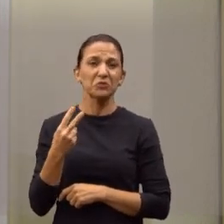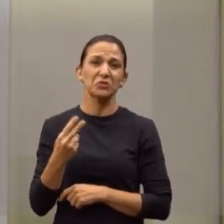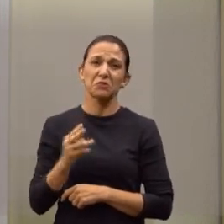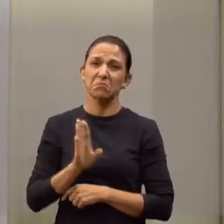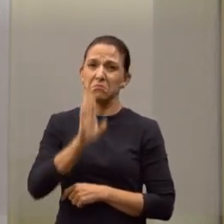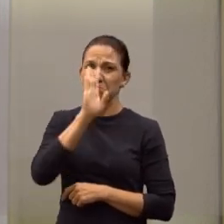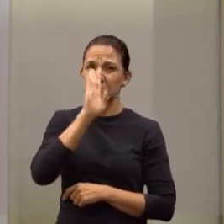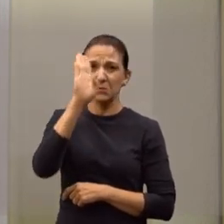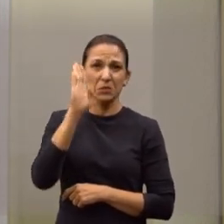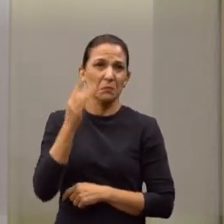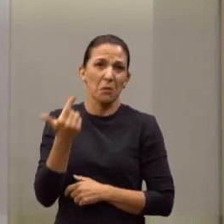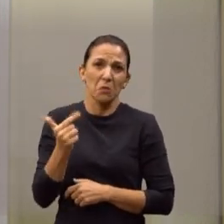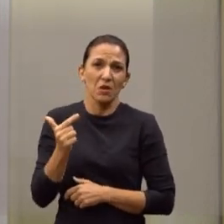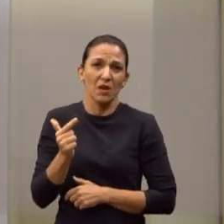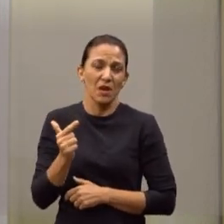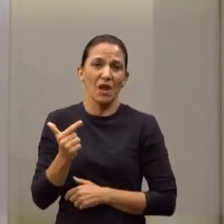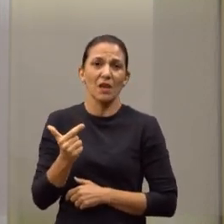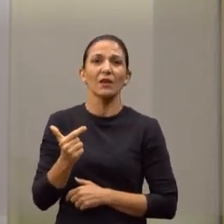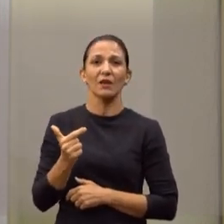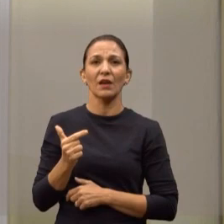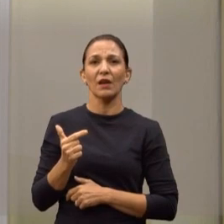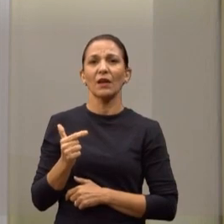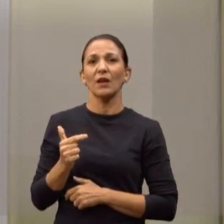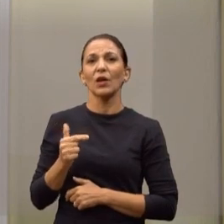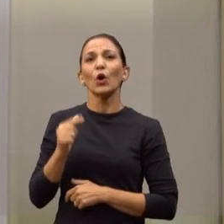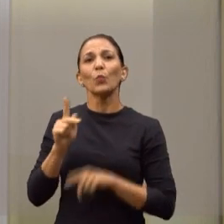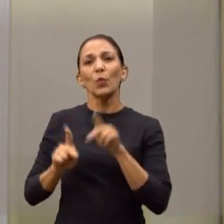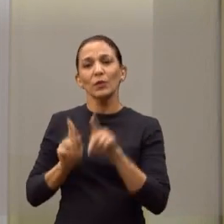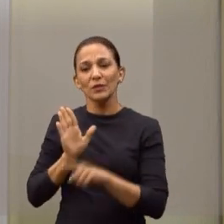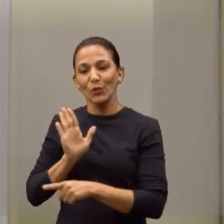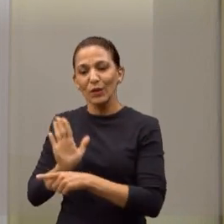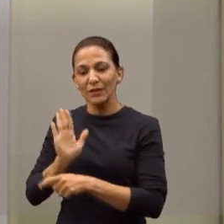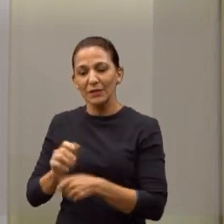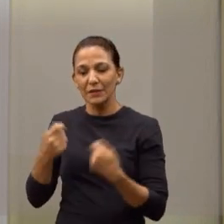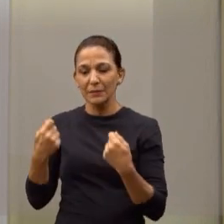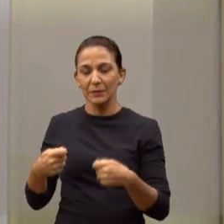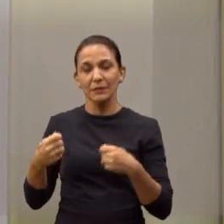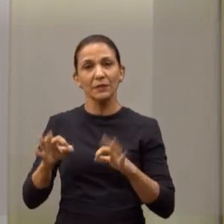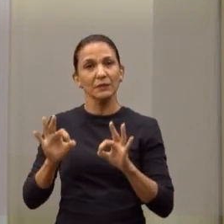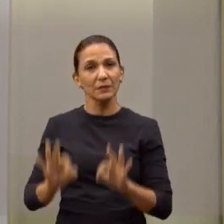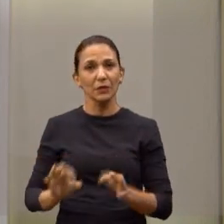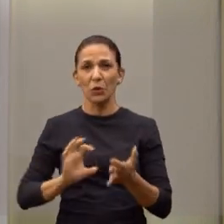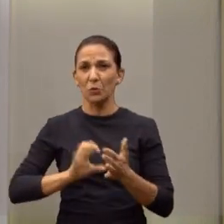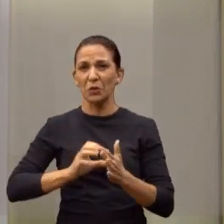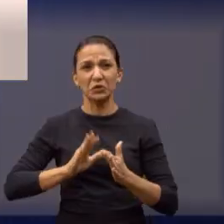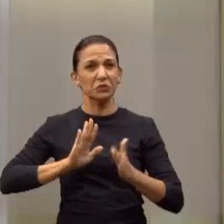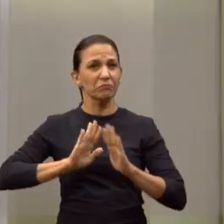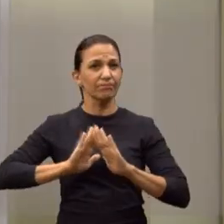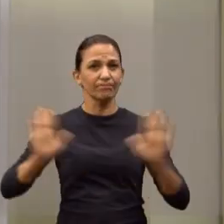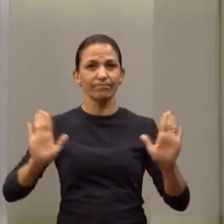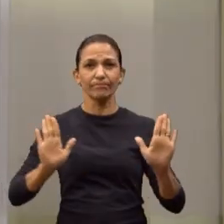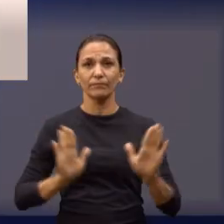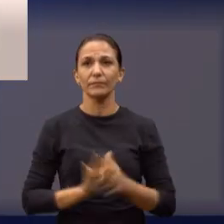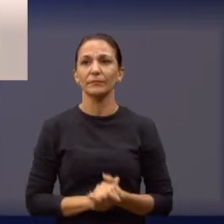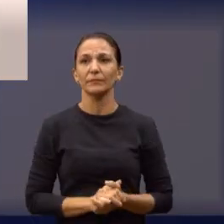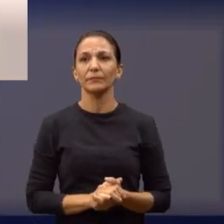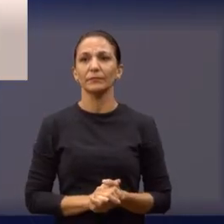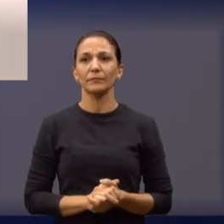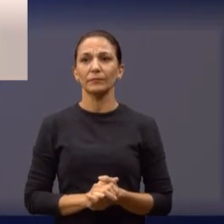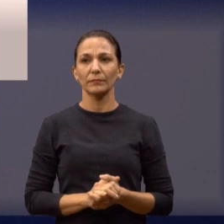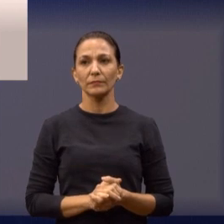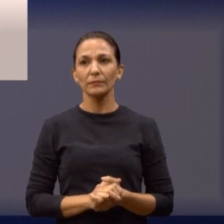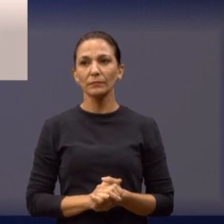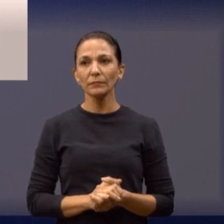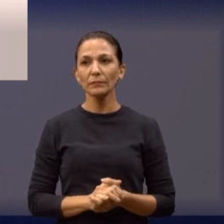protagonista aí é população precisa ser assistida pronto e acabou é dessa forma próxima foto por favor